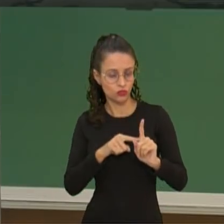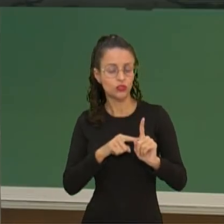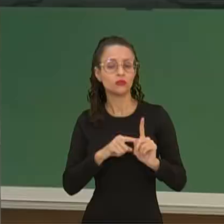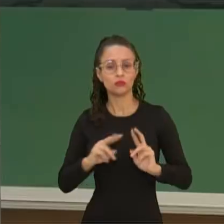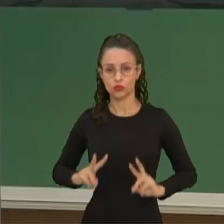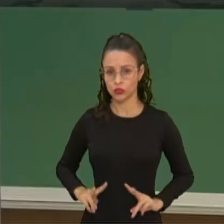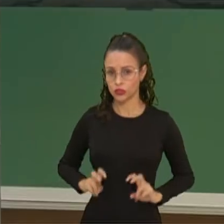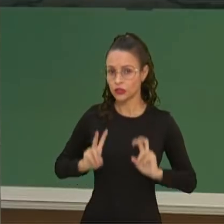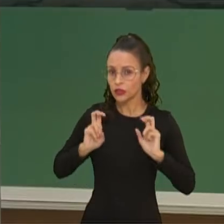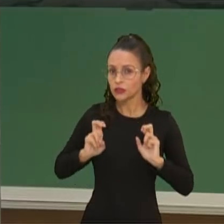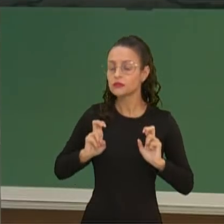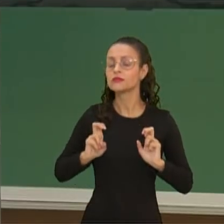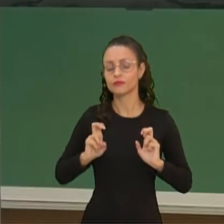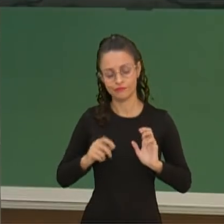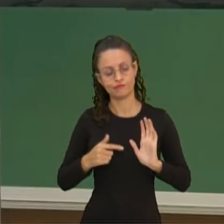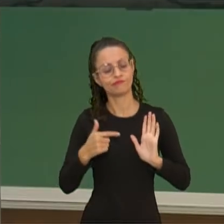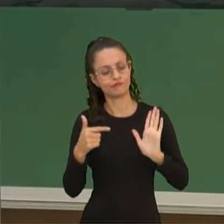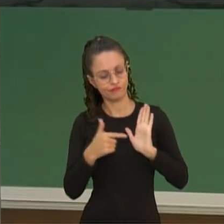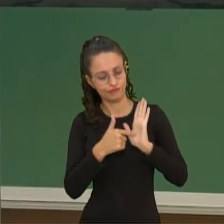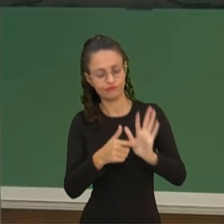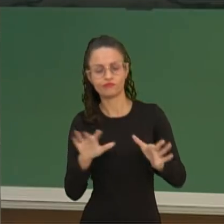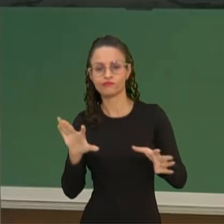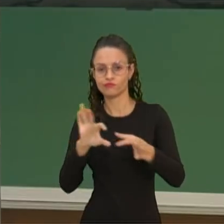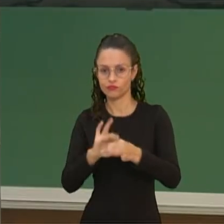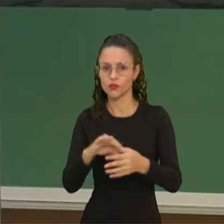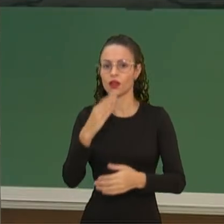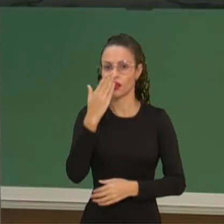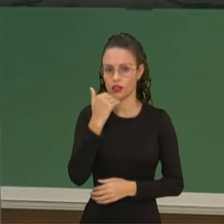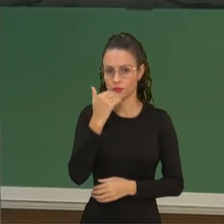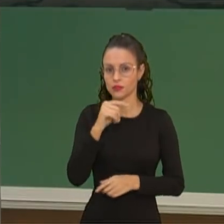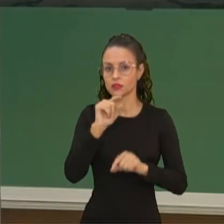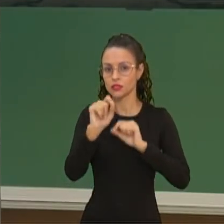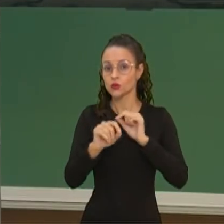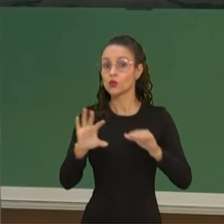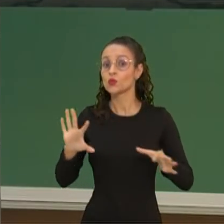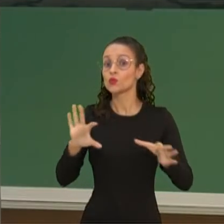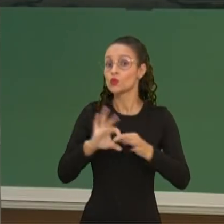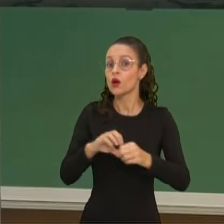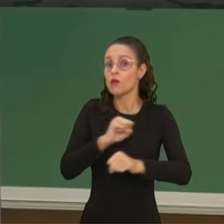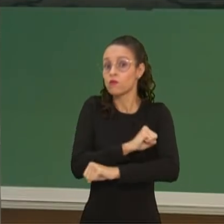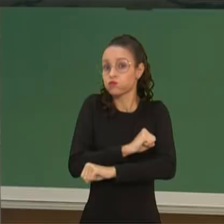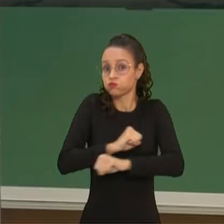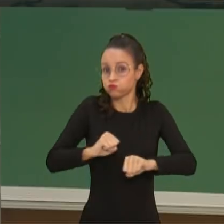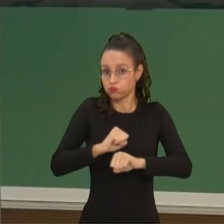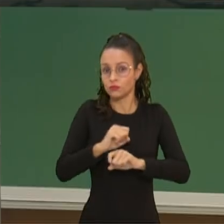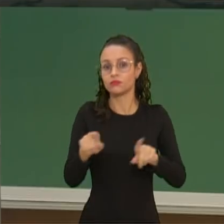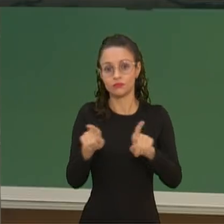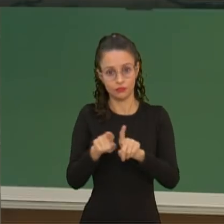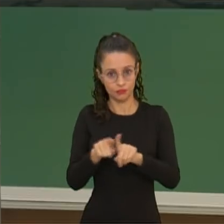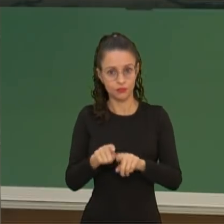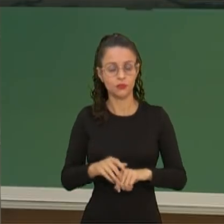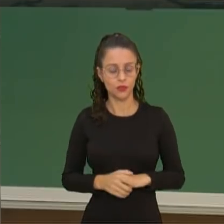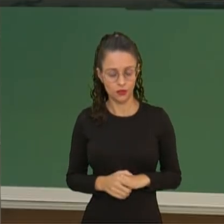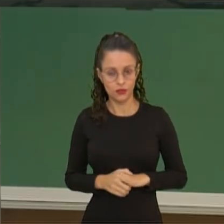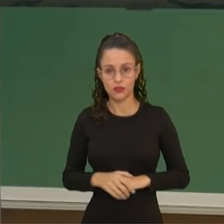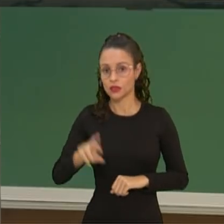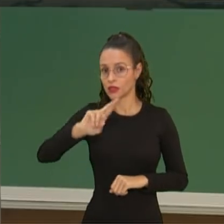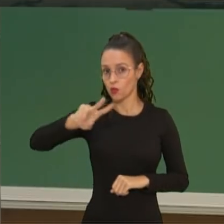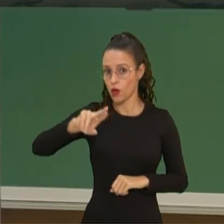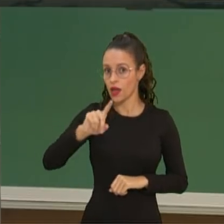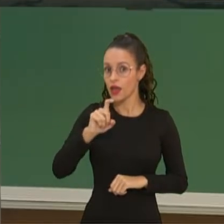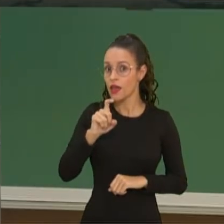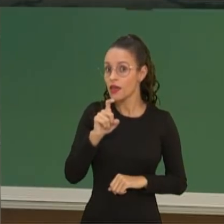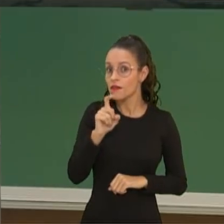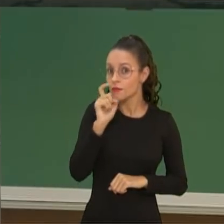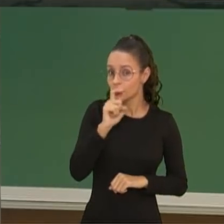foram, né, estudados e tem relação sim com excesso de gordura, de excesso de peso corporal também, tá? Então, isso não é um mito, isso